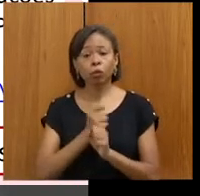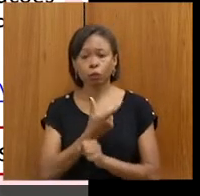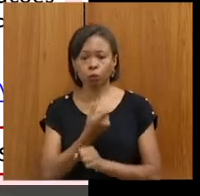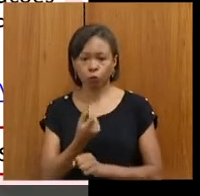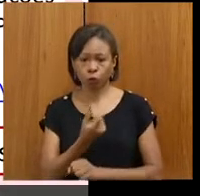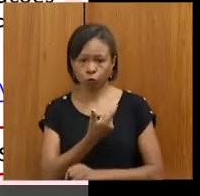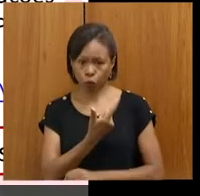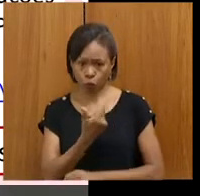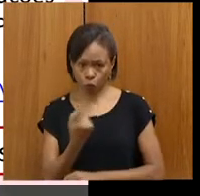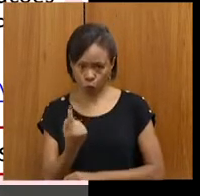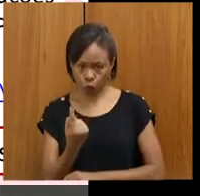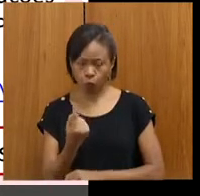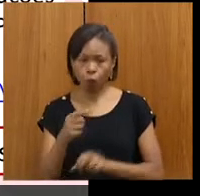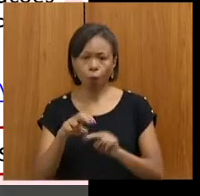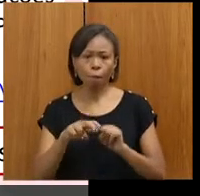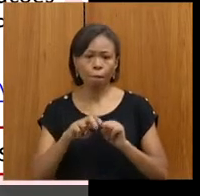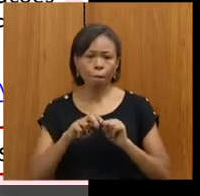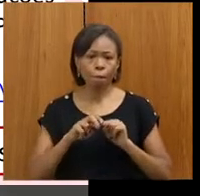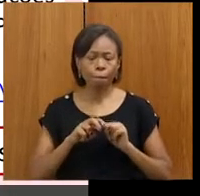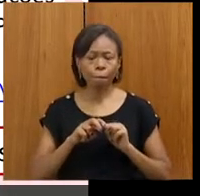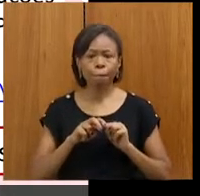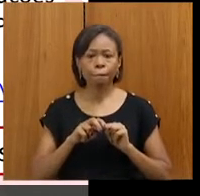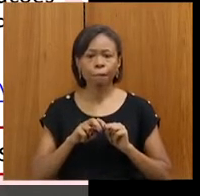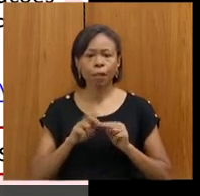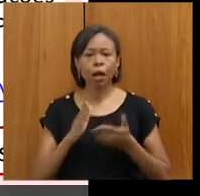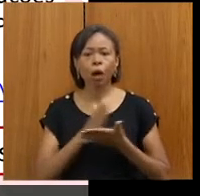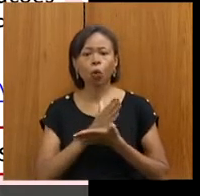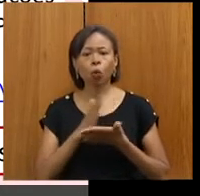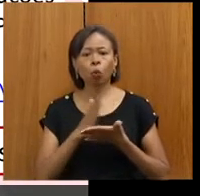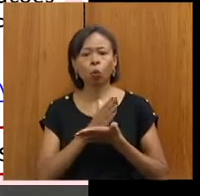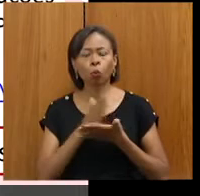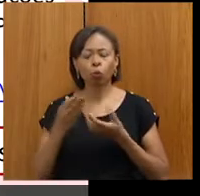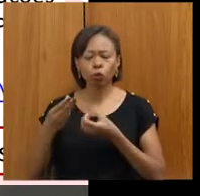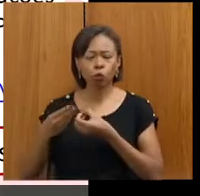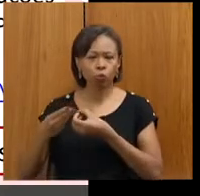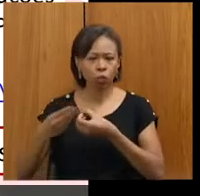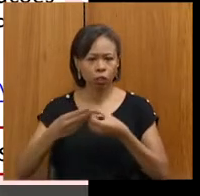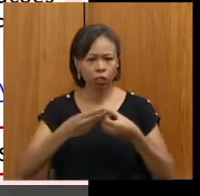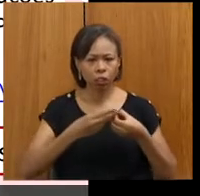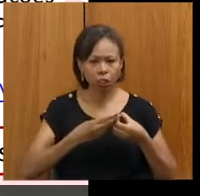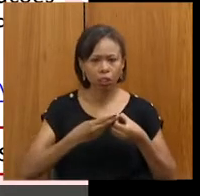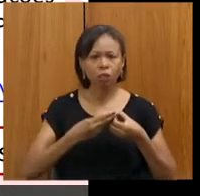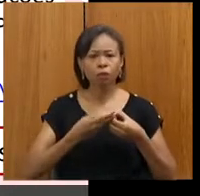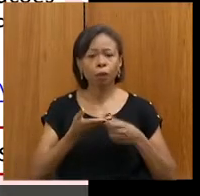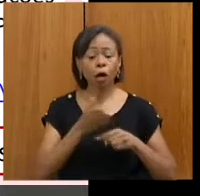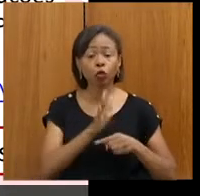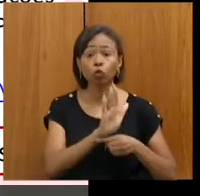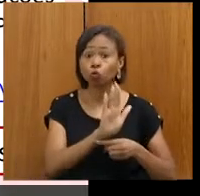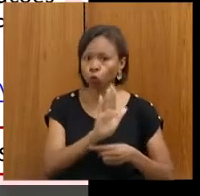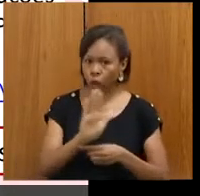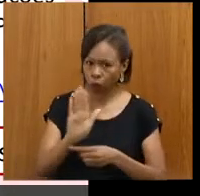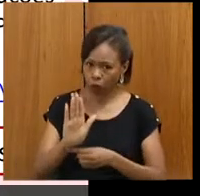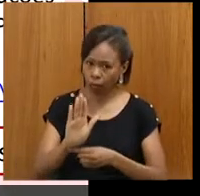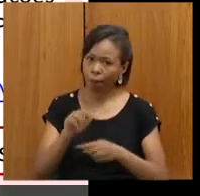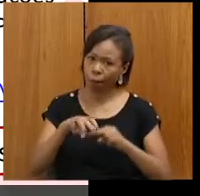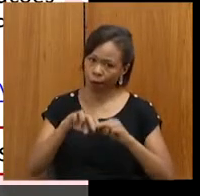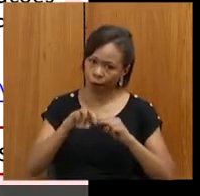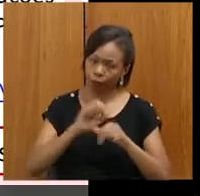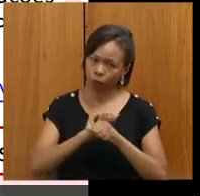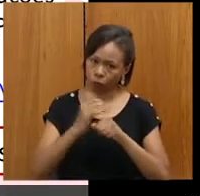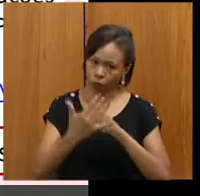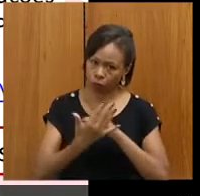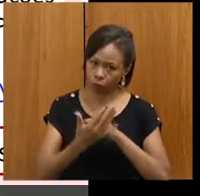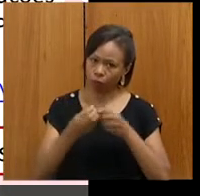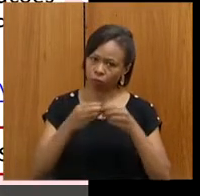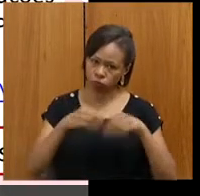da situação é de alguns municípios né auxiliar nos impactos da pandemia o estado antecipou